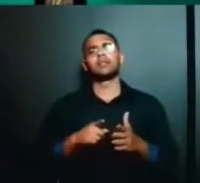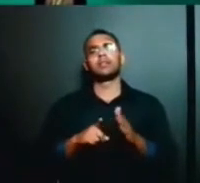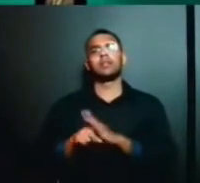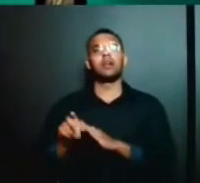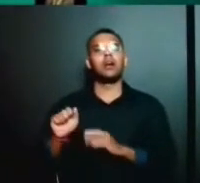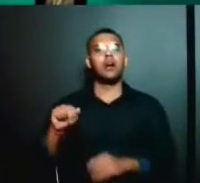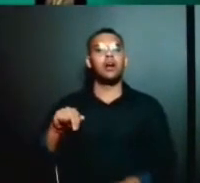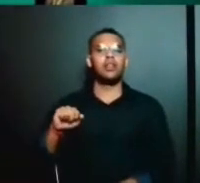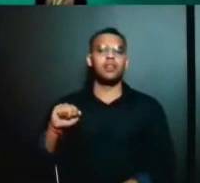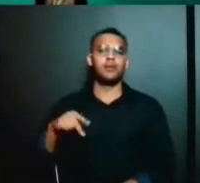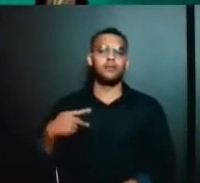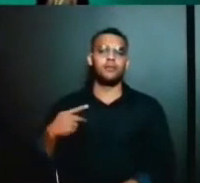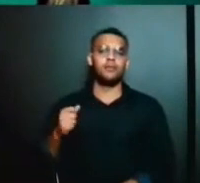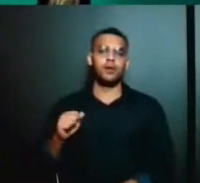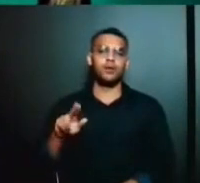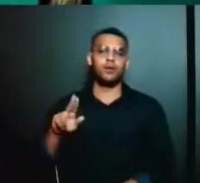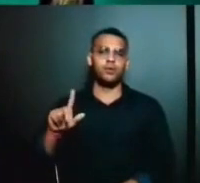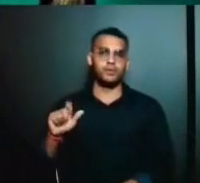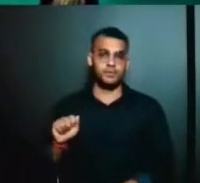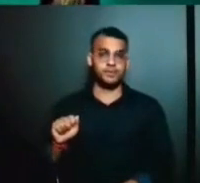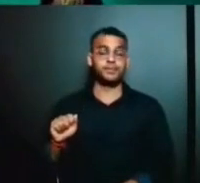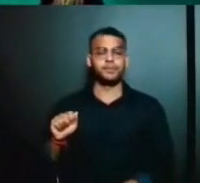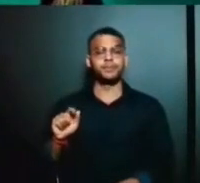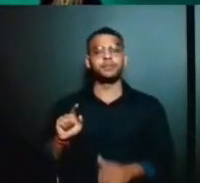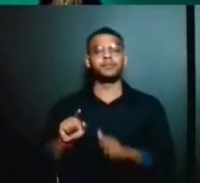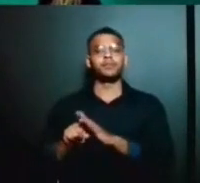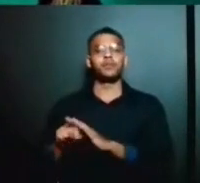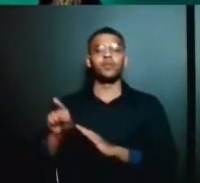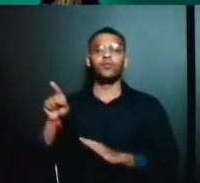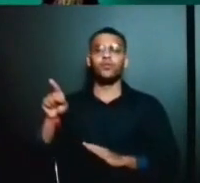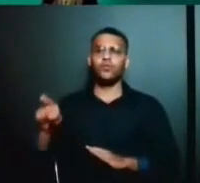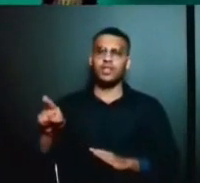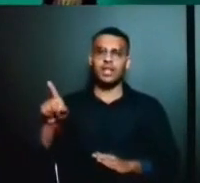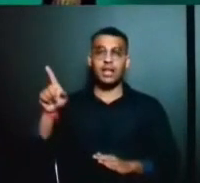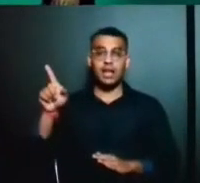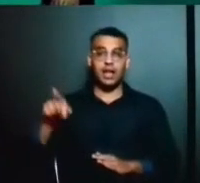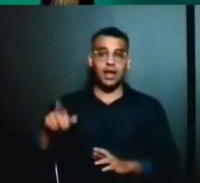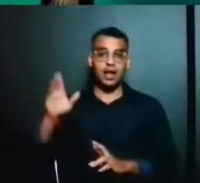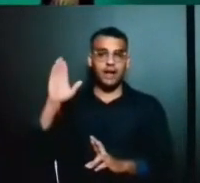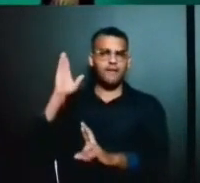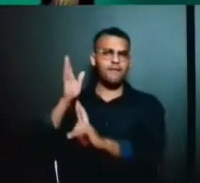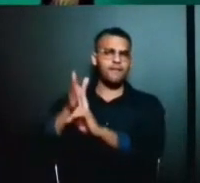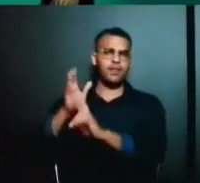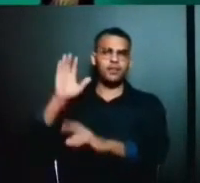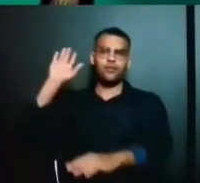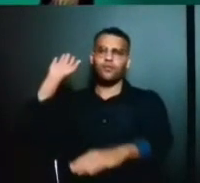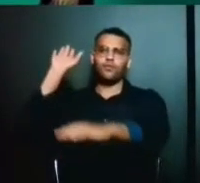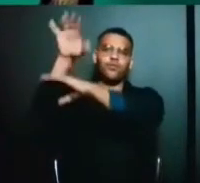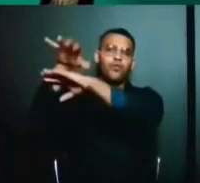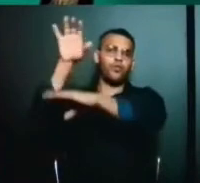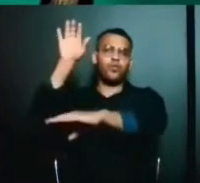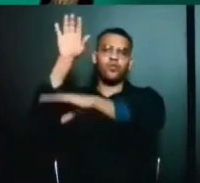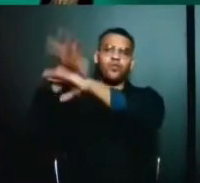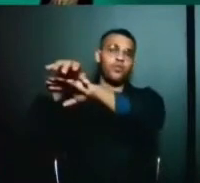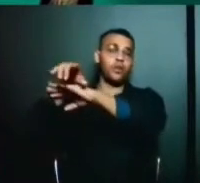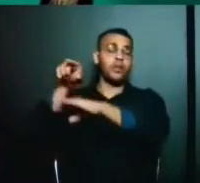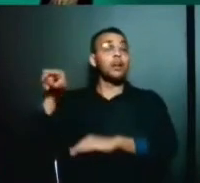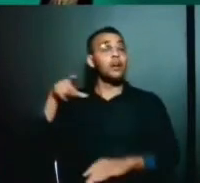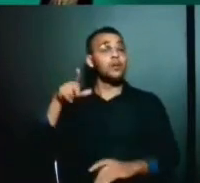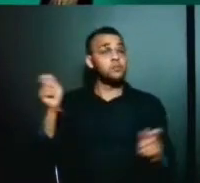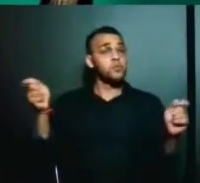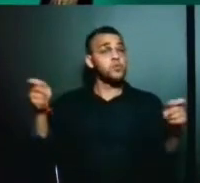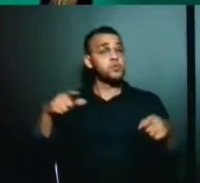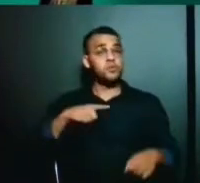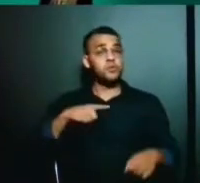porque, Ana Paula, você, referência no voleibol, atleta, que ganhou aí bronze nas